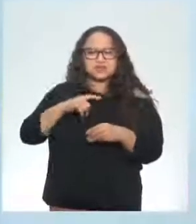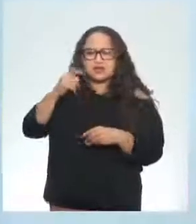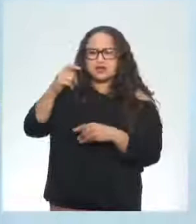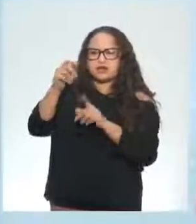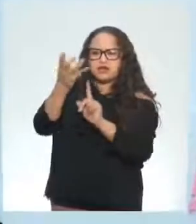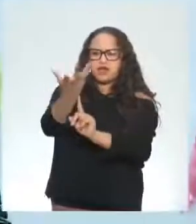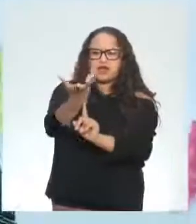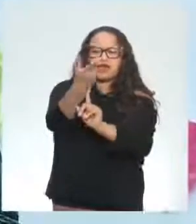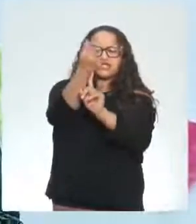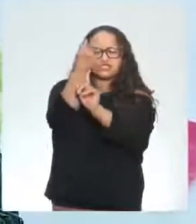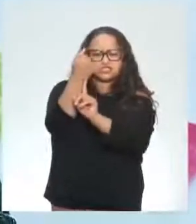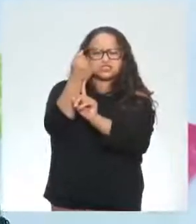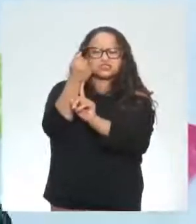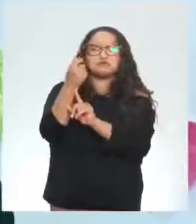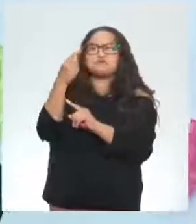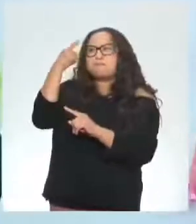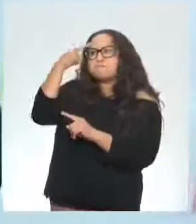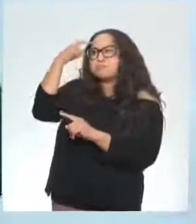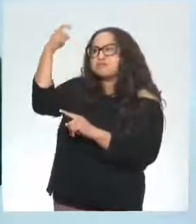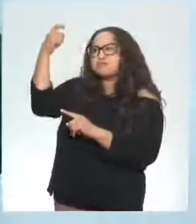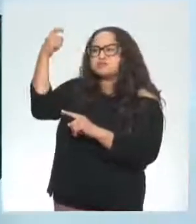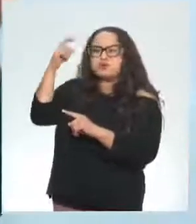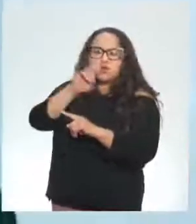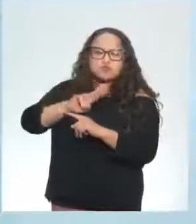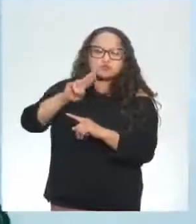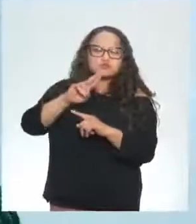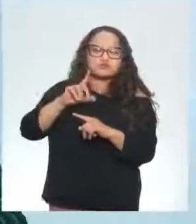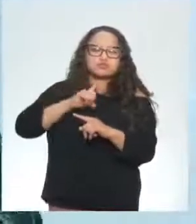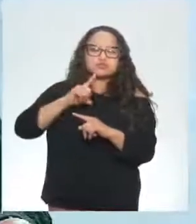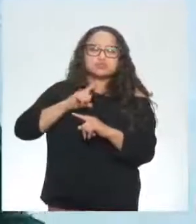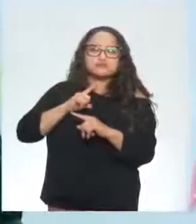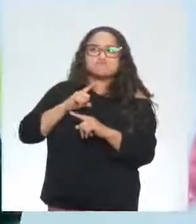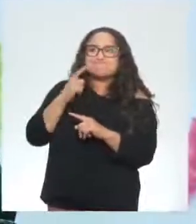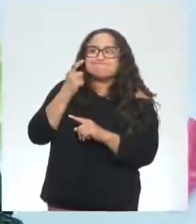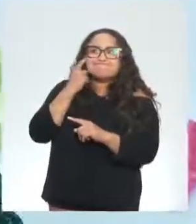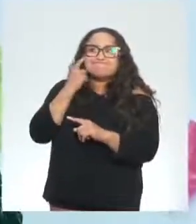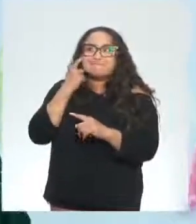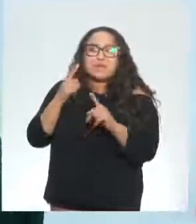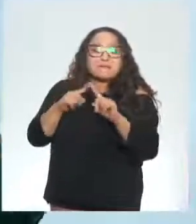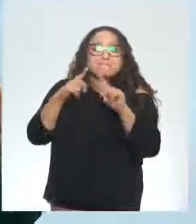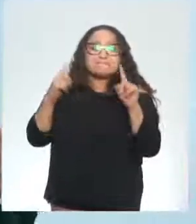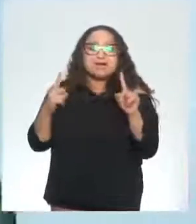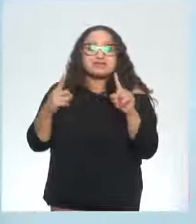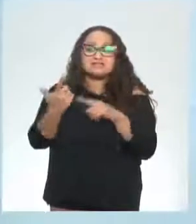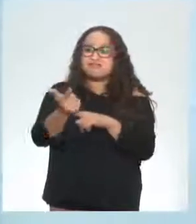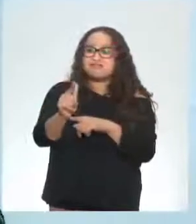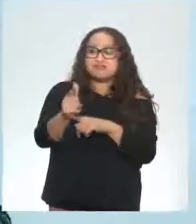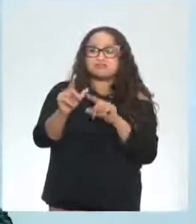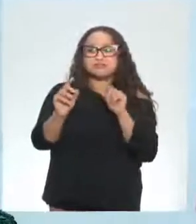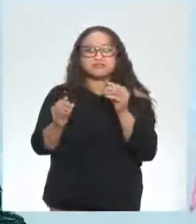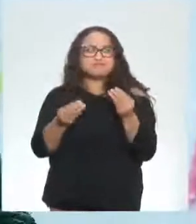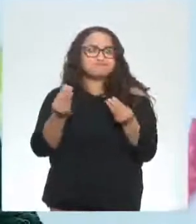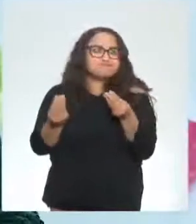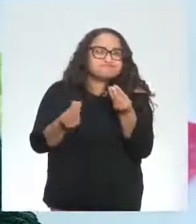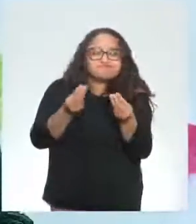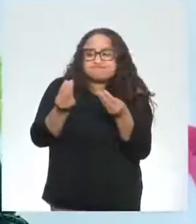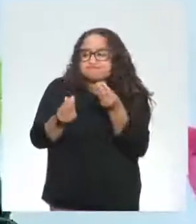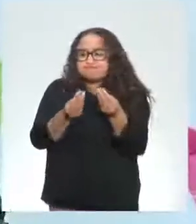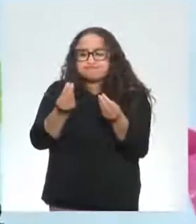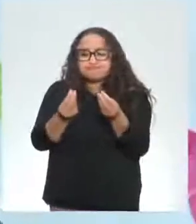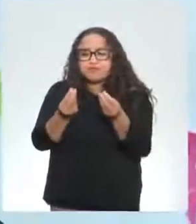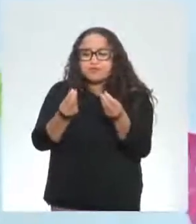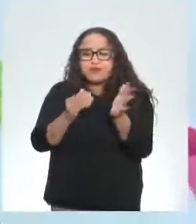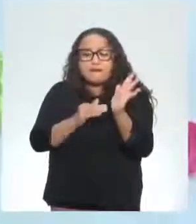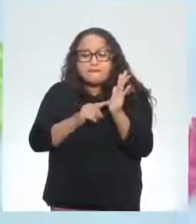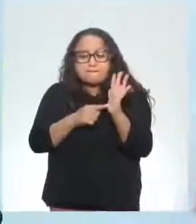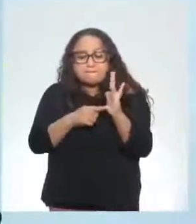ele imaginou, né? Ele fez o projeto da escultura que ele quer. Só que ele não tem, de repente, às vezes, um maquinário próprio